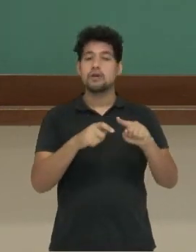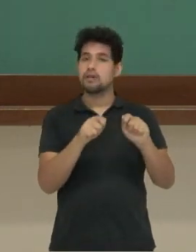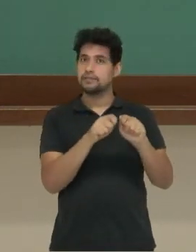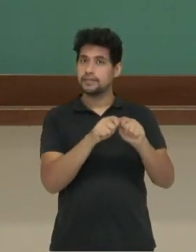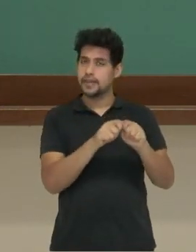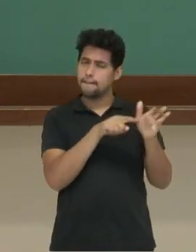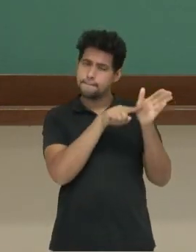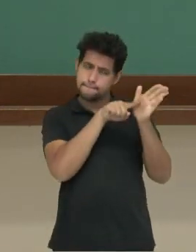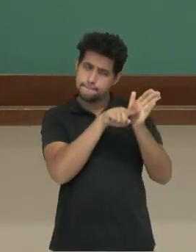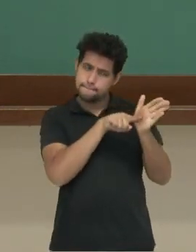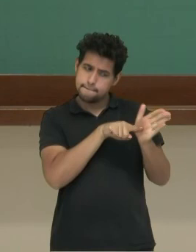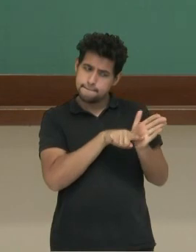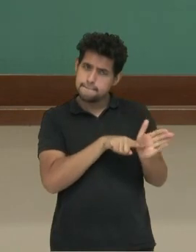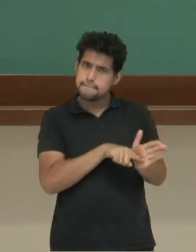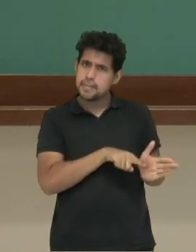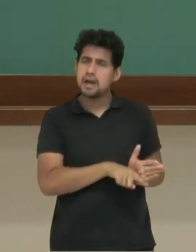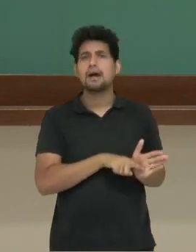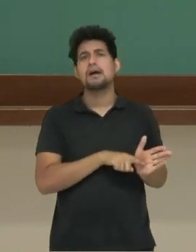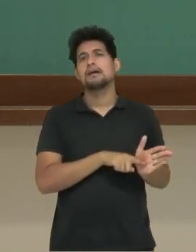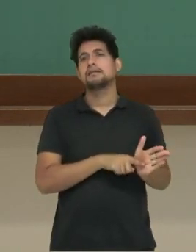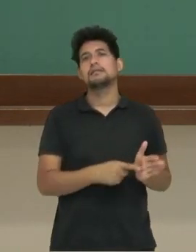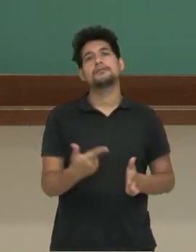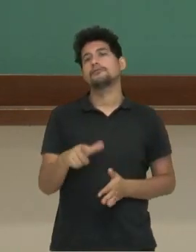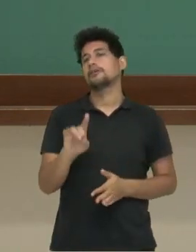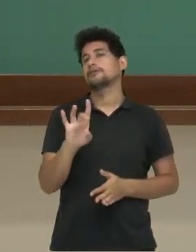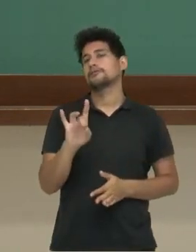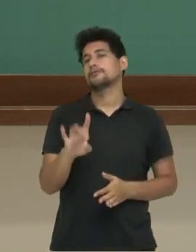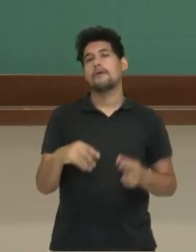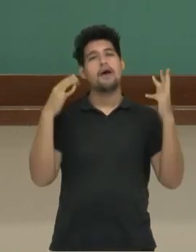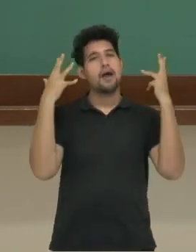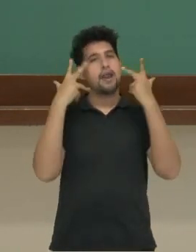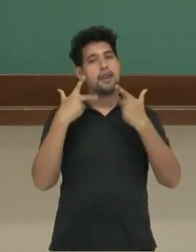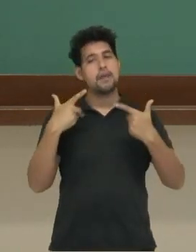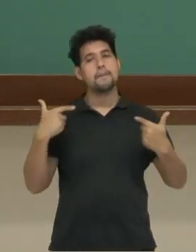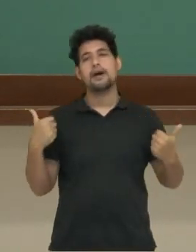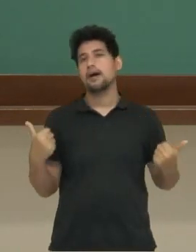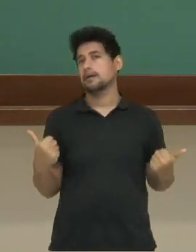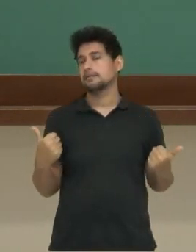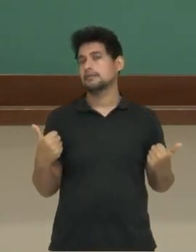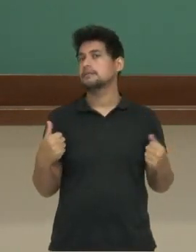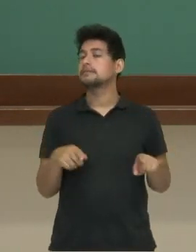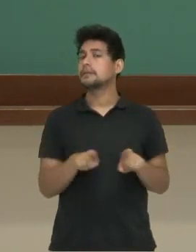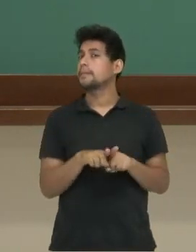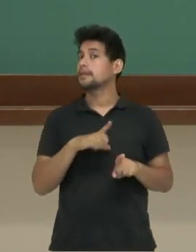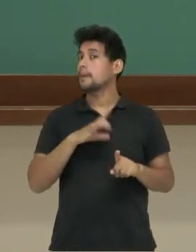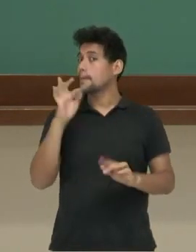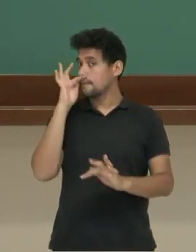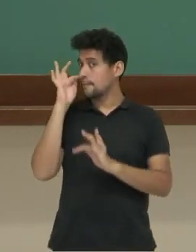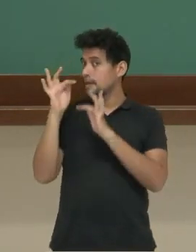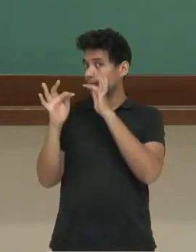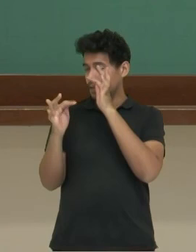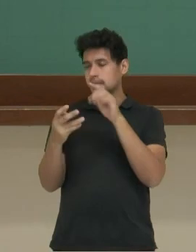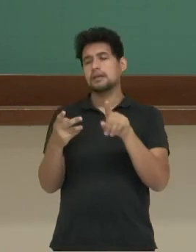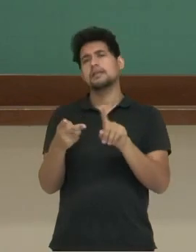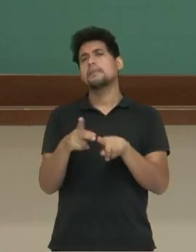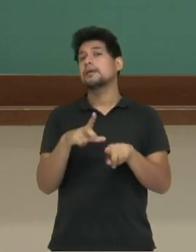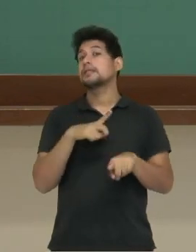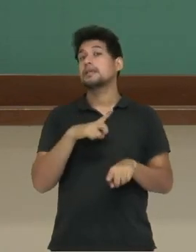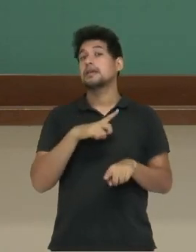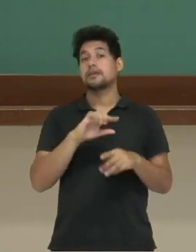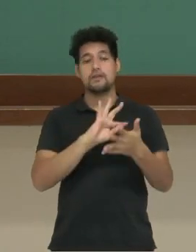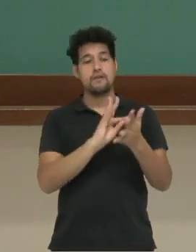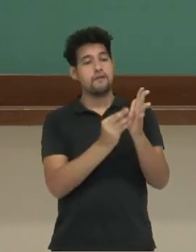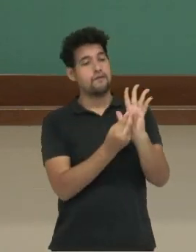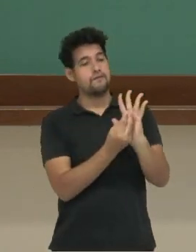sua pesquisa, que não existem somente animais e bioindicadores. Existem plantas e existem fungos, inclusive,